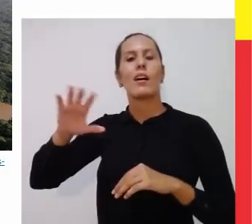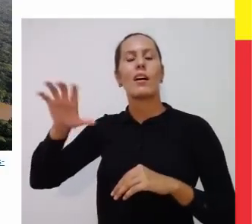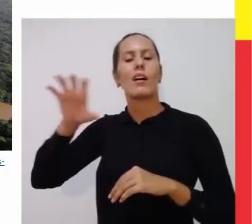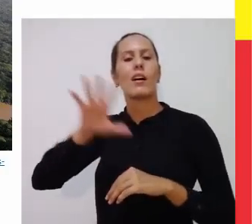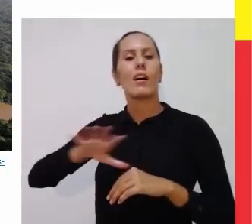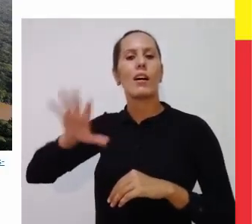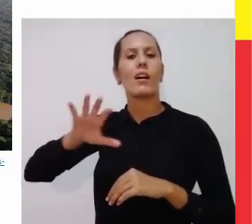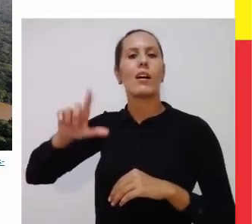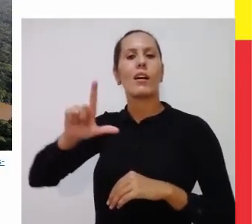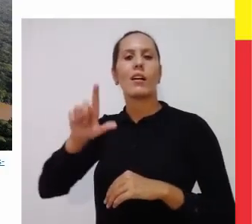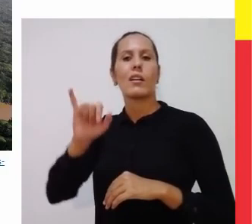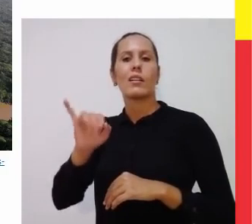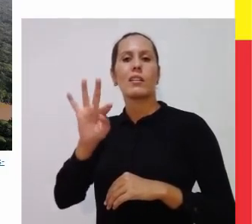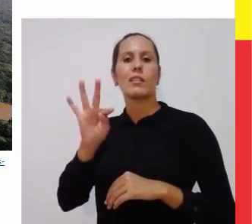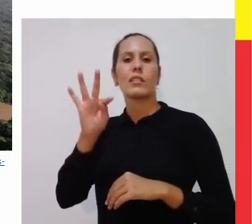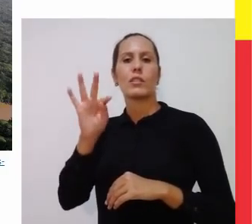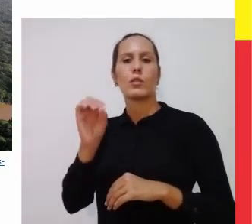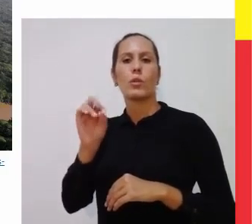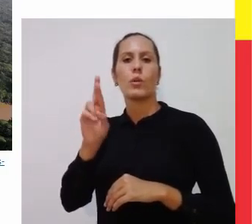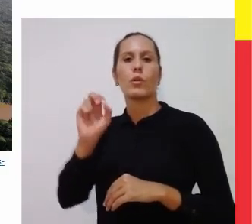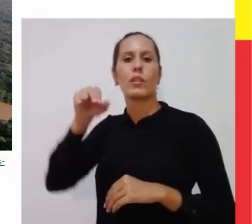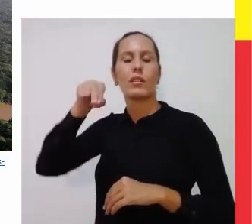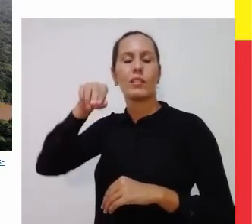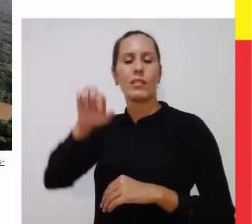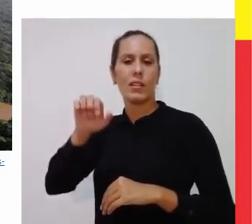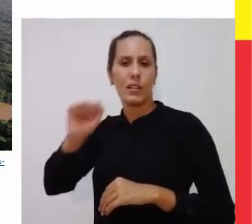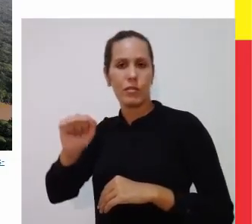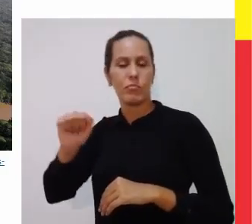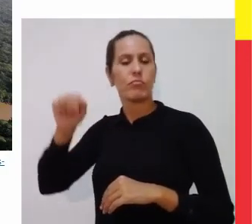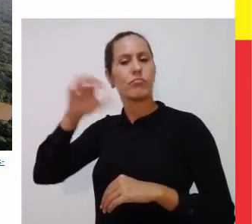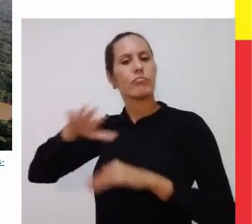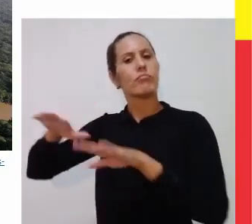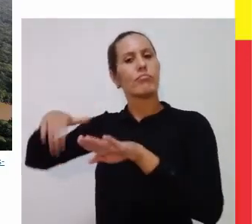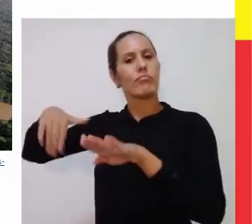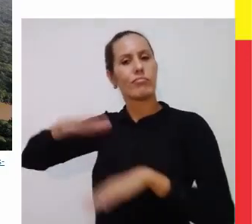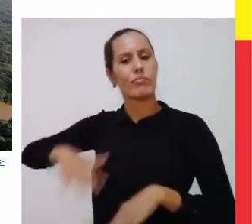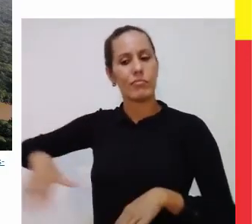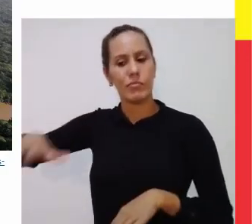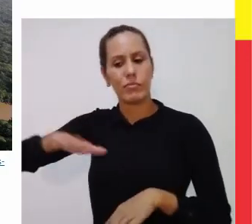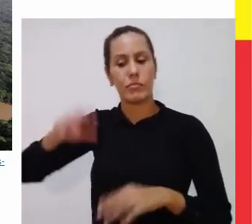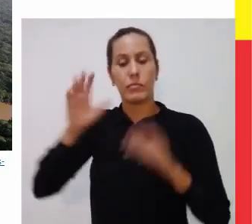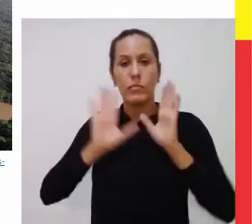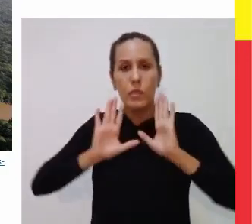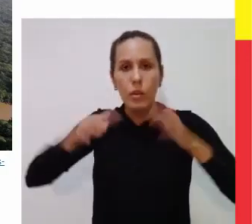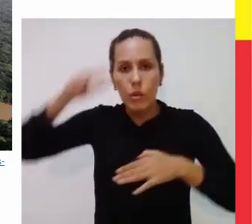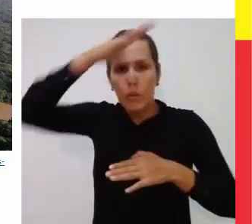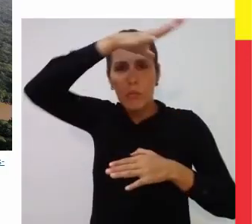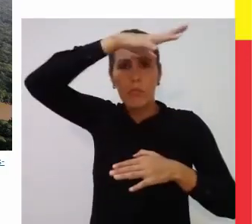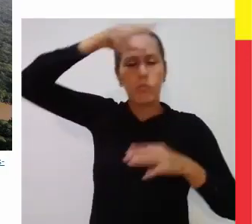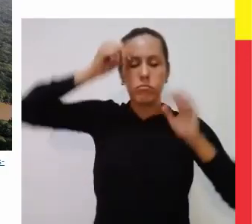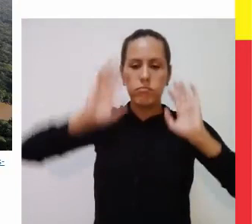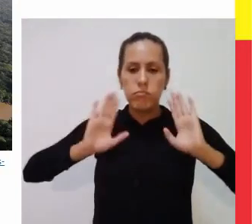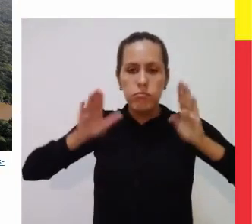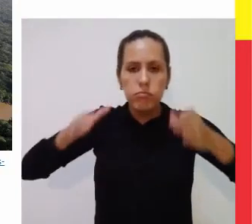principais áreas de planícies que acontecem aqui no Brasil, tá? Vamos destacar aí a planície amazônica, que é a maior